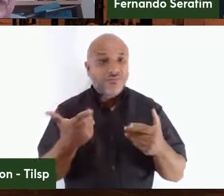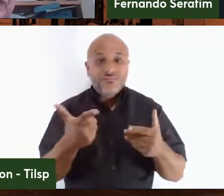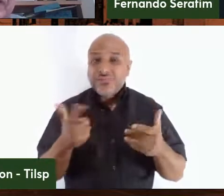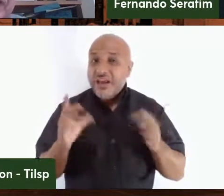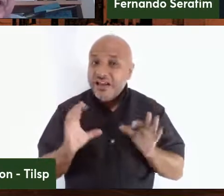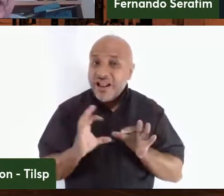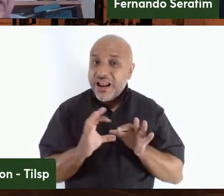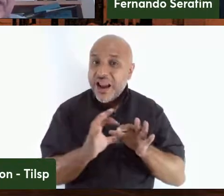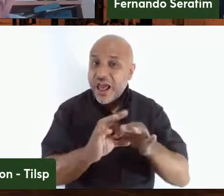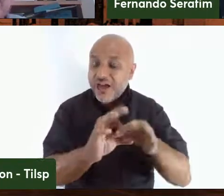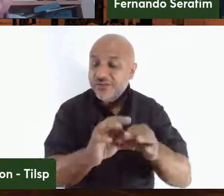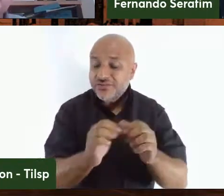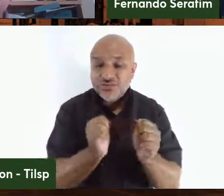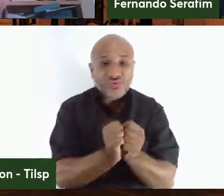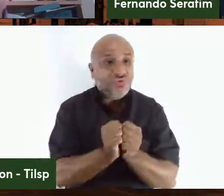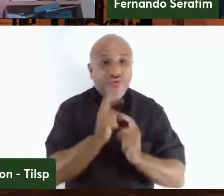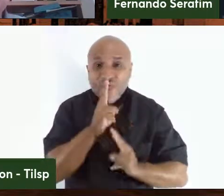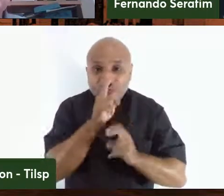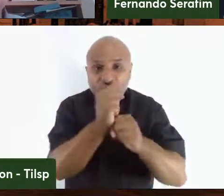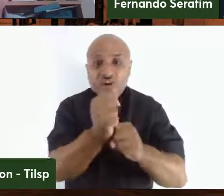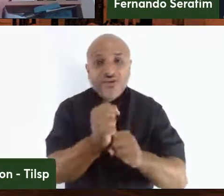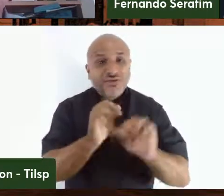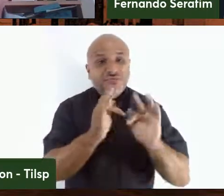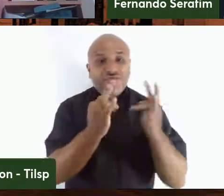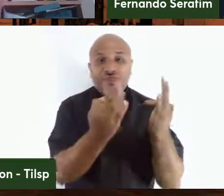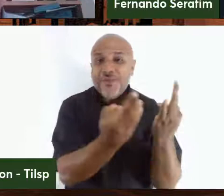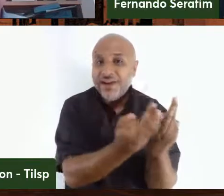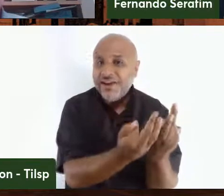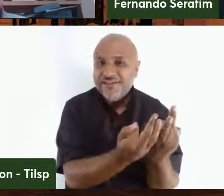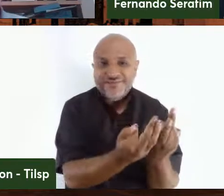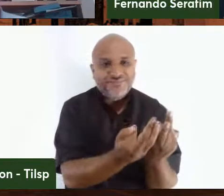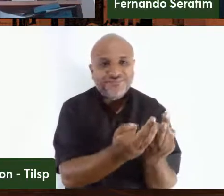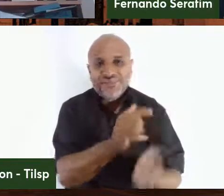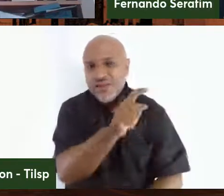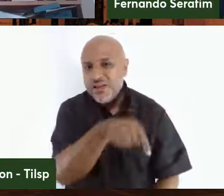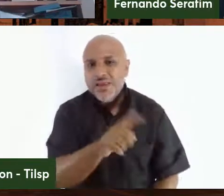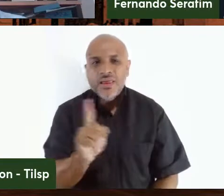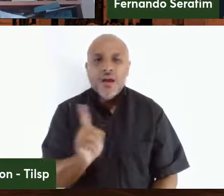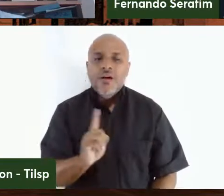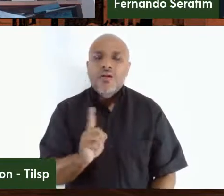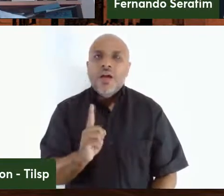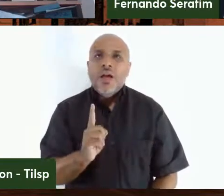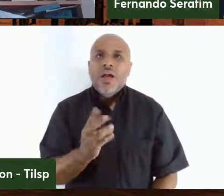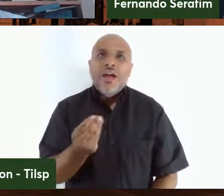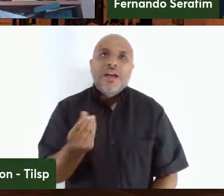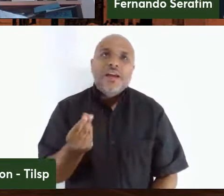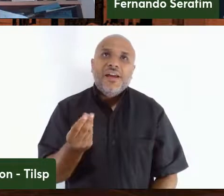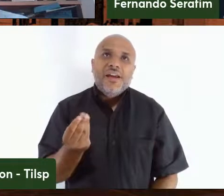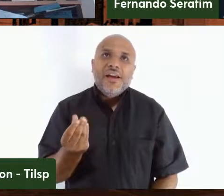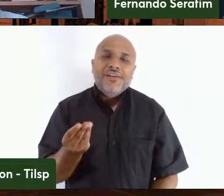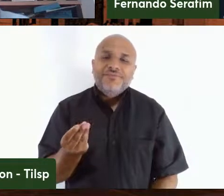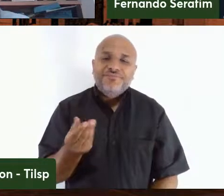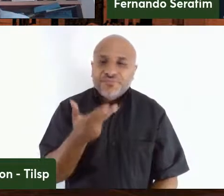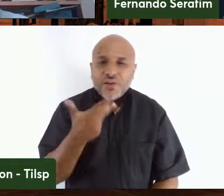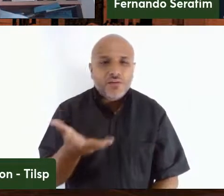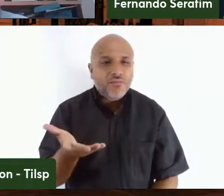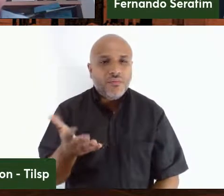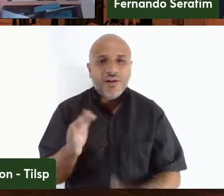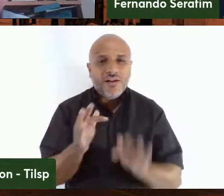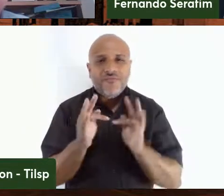vamos dizer, fortes, familiares, ele não é considerado, vamos dizer, um